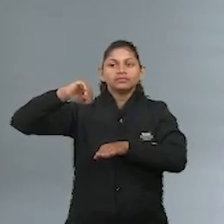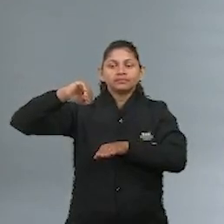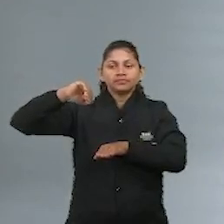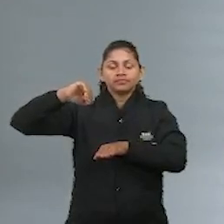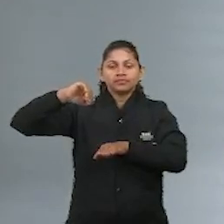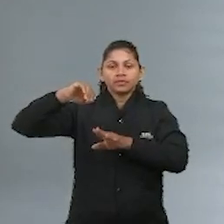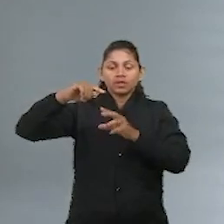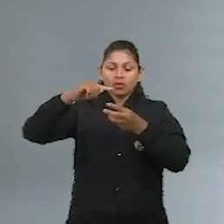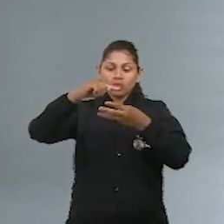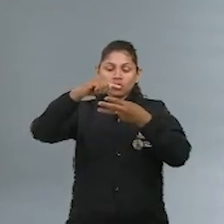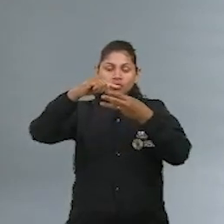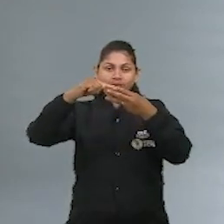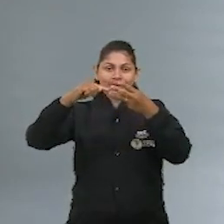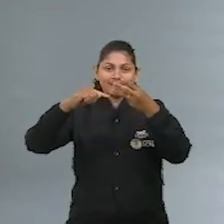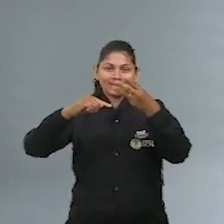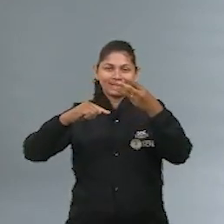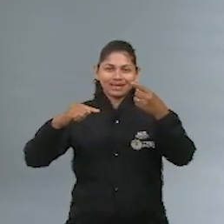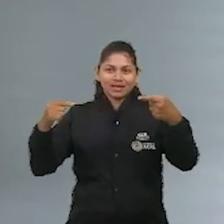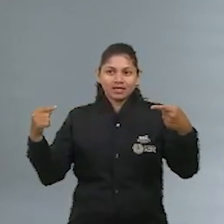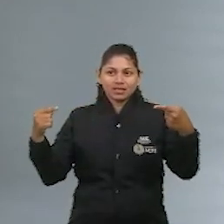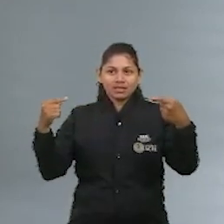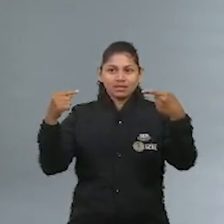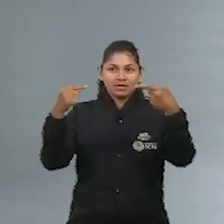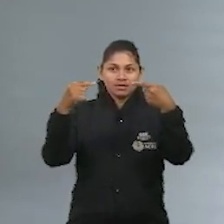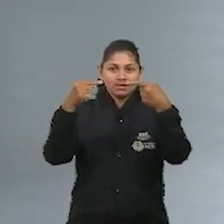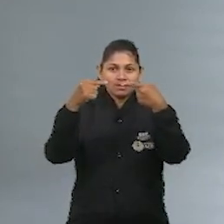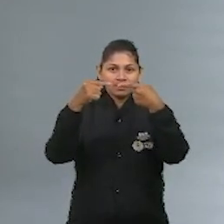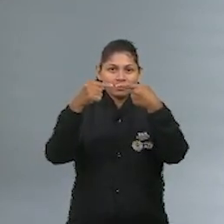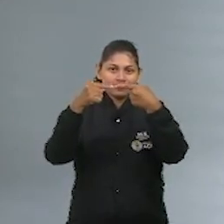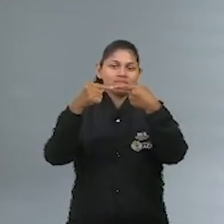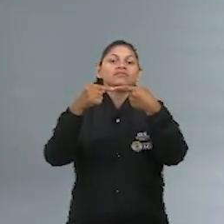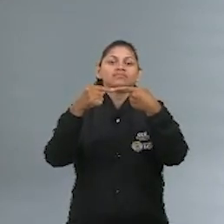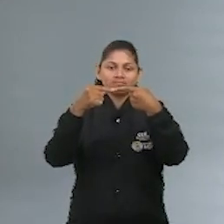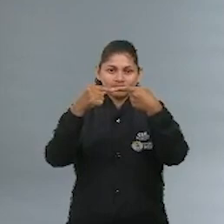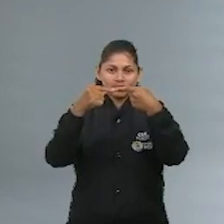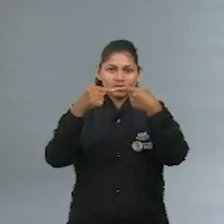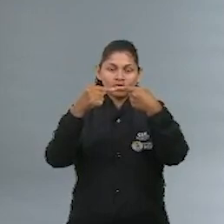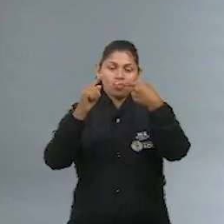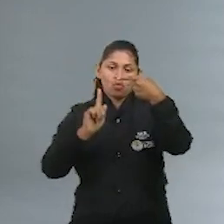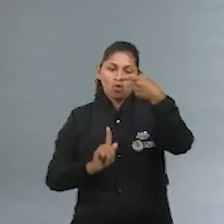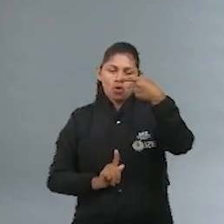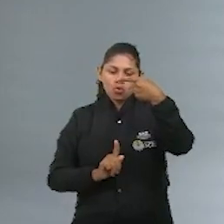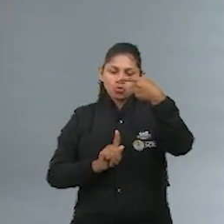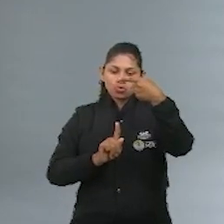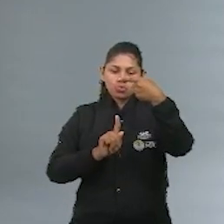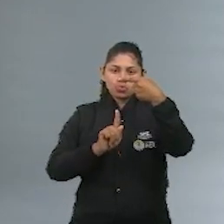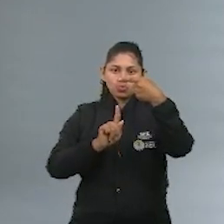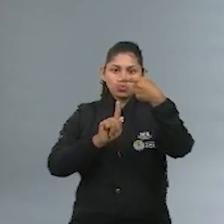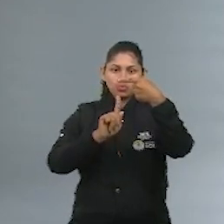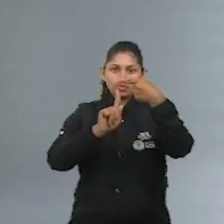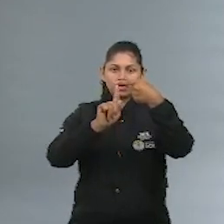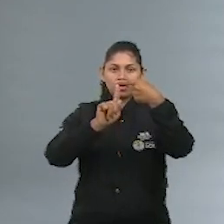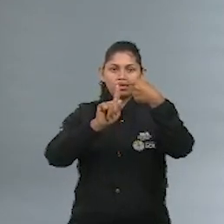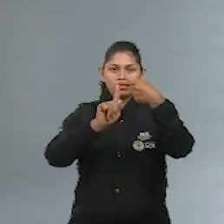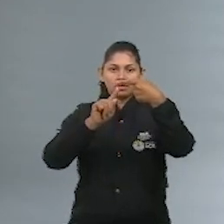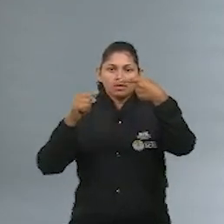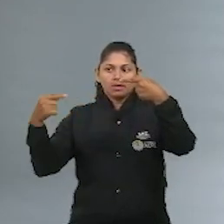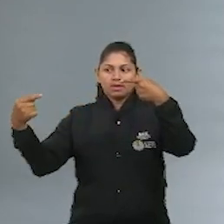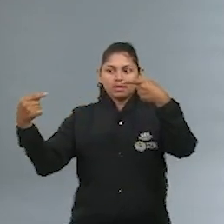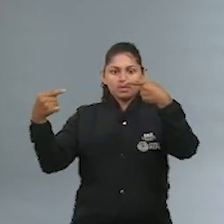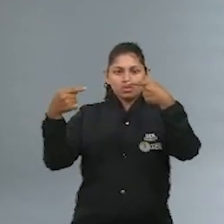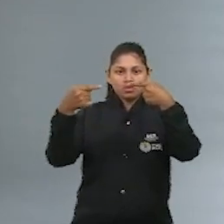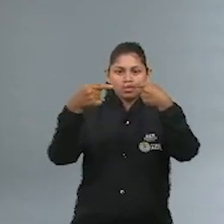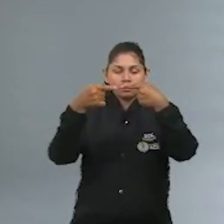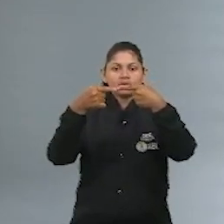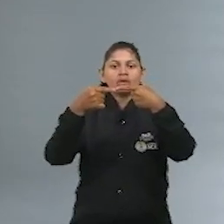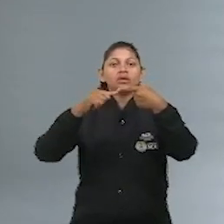de nó, que é como diz aqui o enunciado. Tudo bem? Então a gente vai ter o nó aqui nessa imagem no ponto A e o nó aqui no ponto